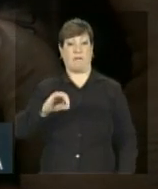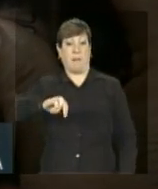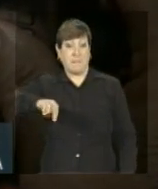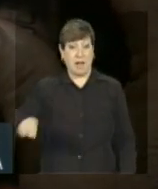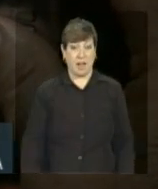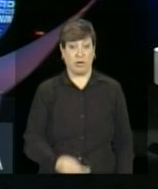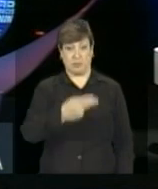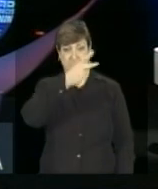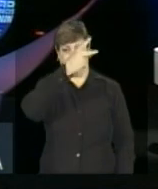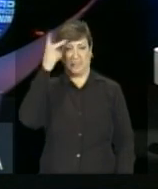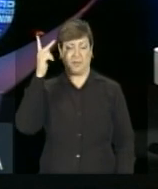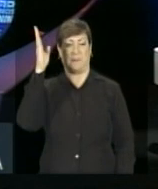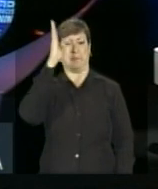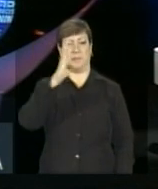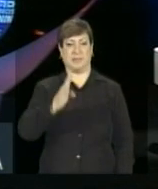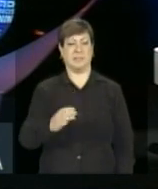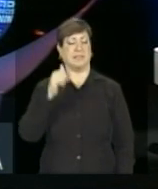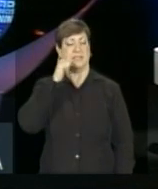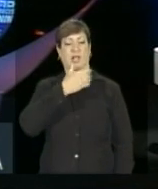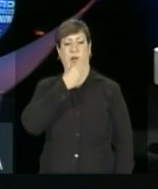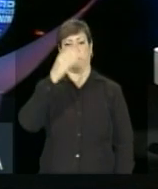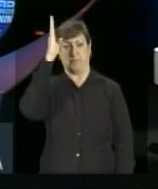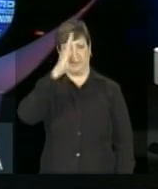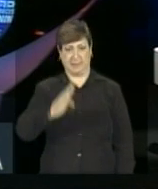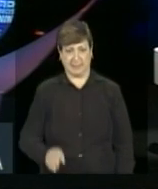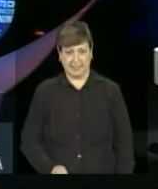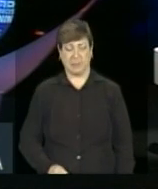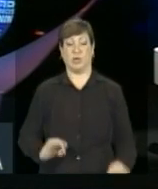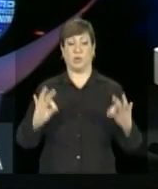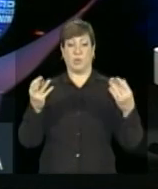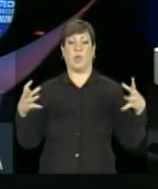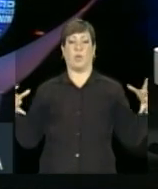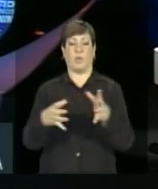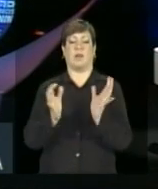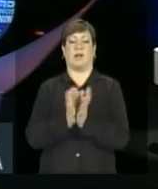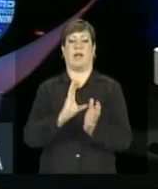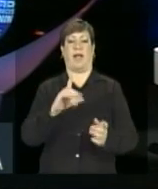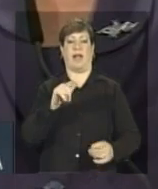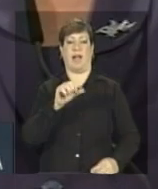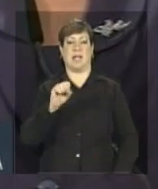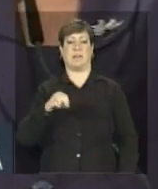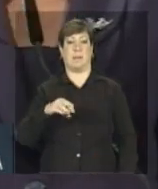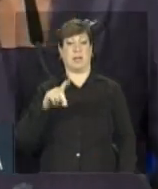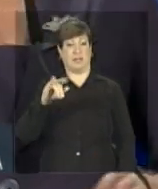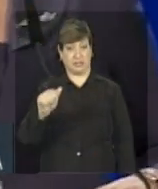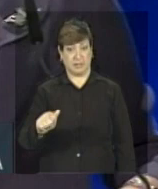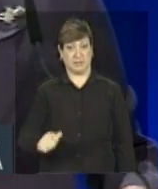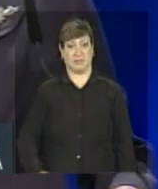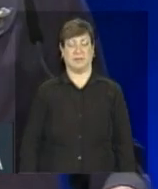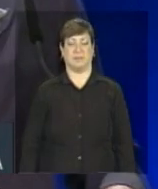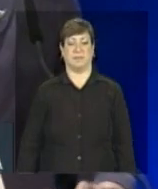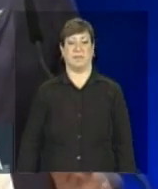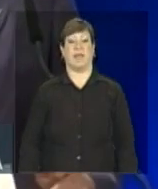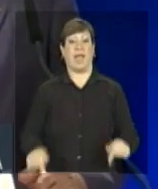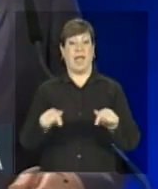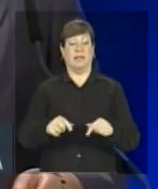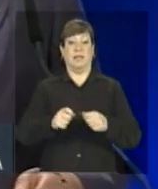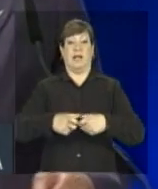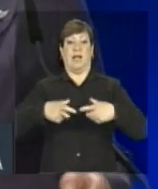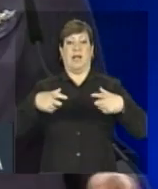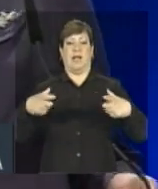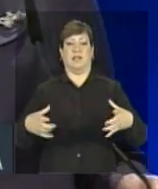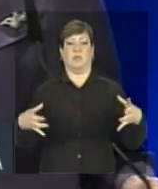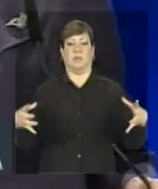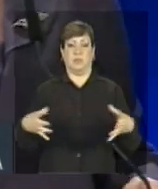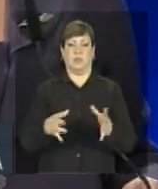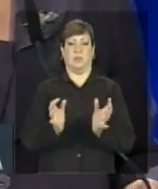milhões de brasileiras e de brasileiros pertencem às classes médias. Essa grande